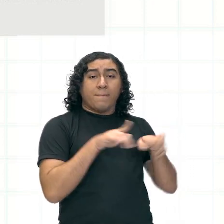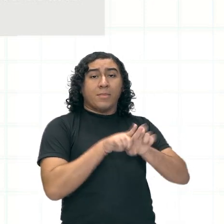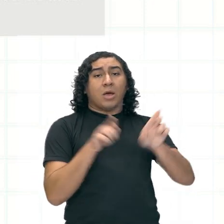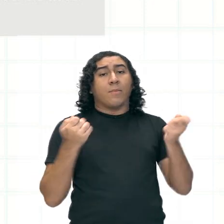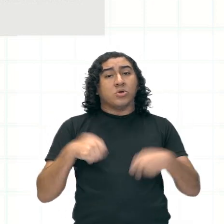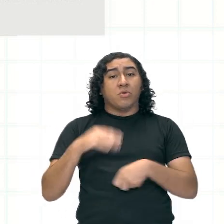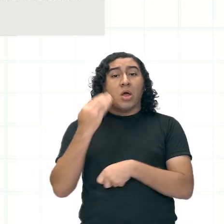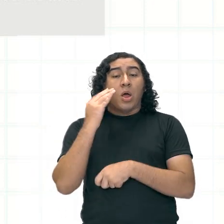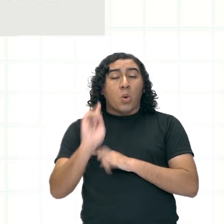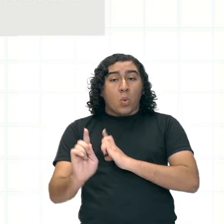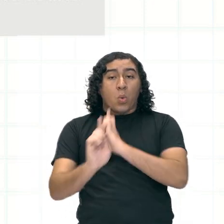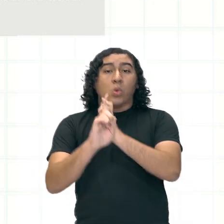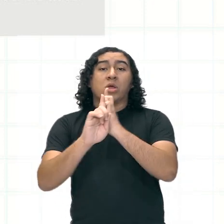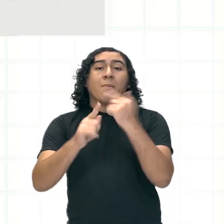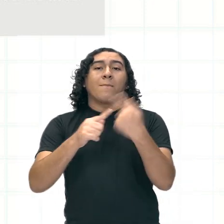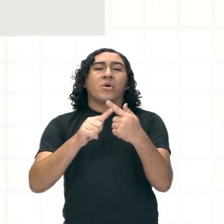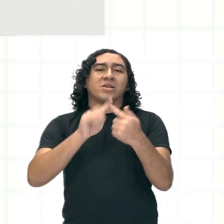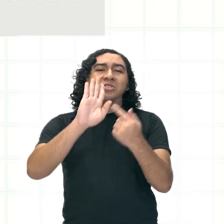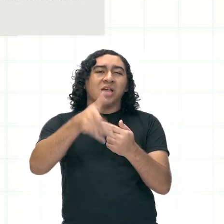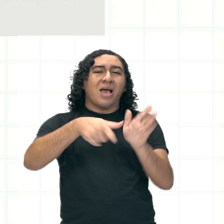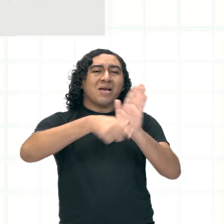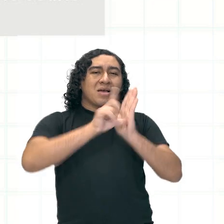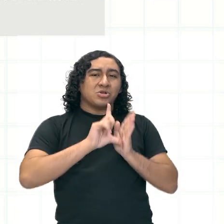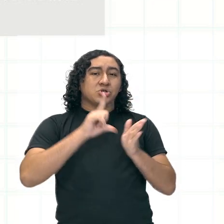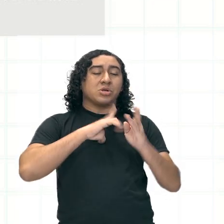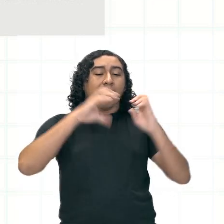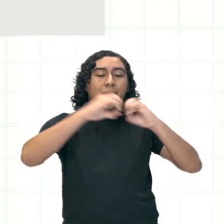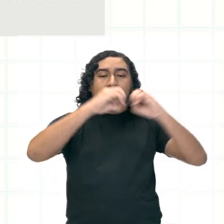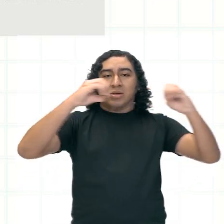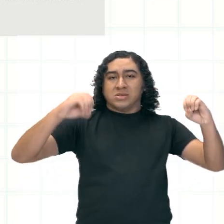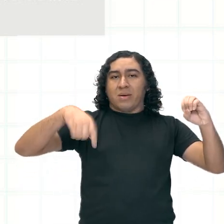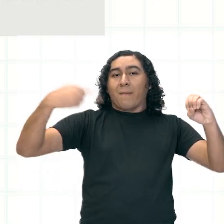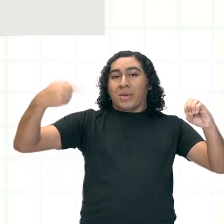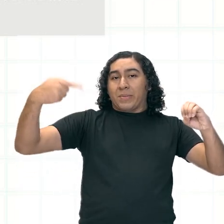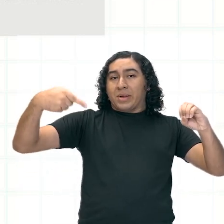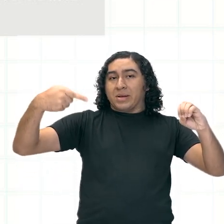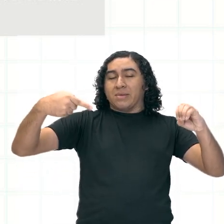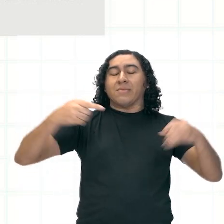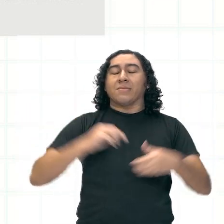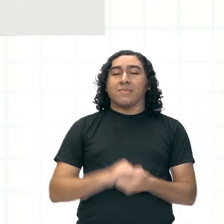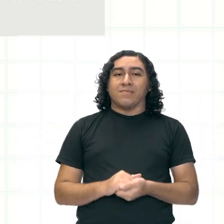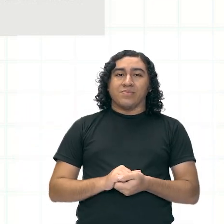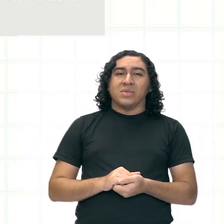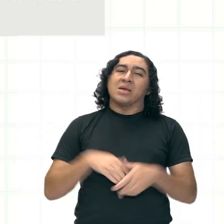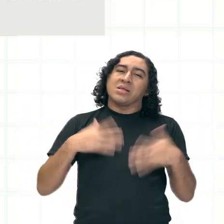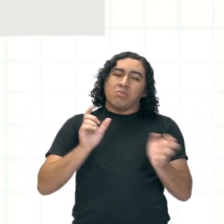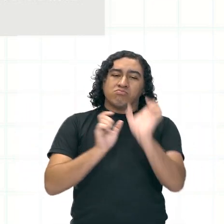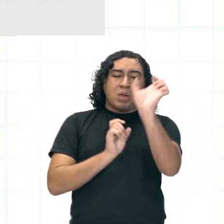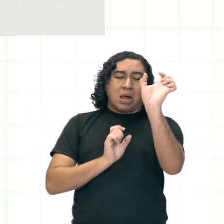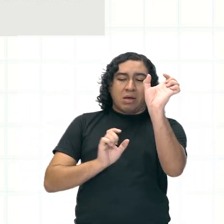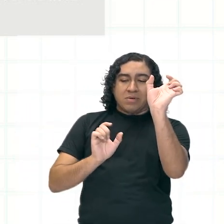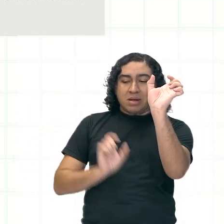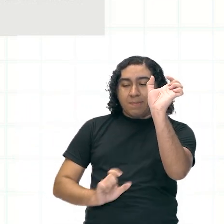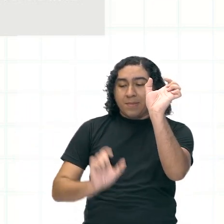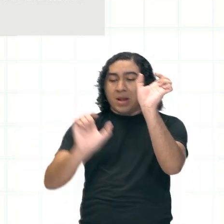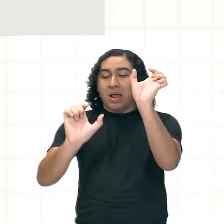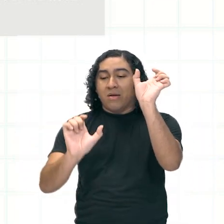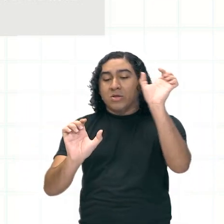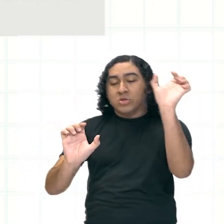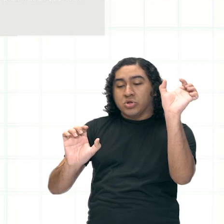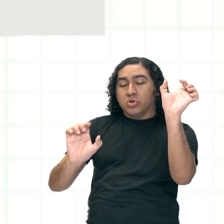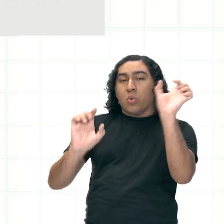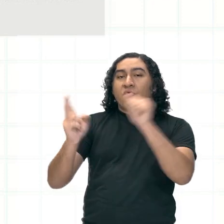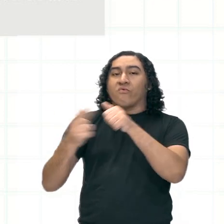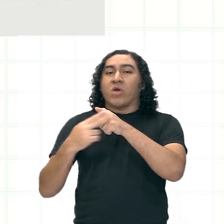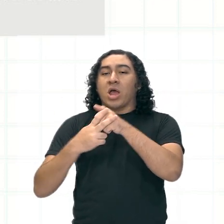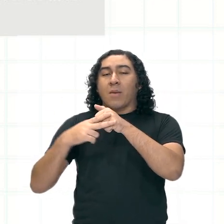eu consegui determinar porque ela já foi mencionada na primeira oração. Então, eu consigo determinar o sujeito desse